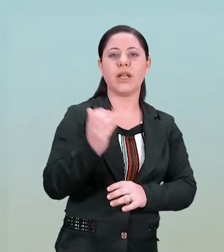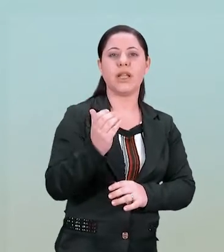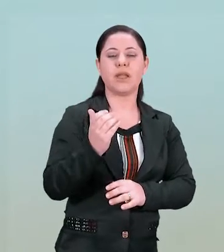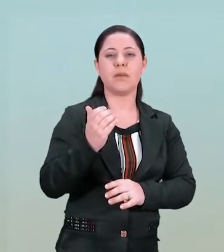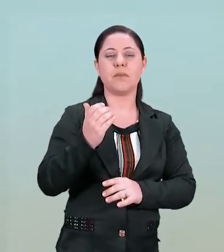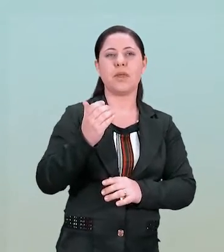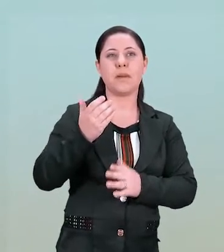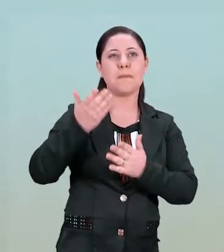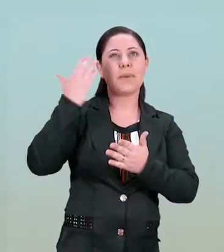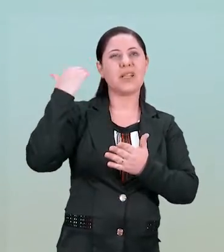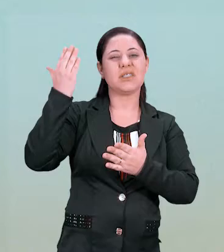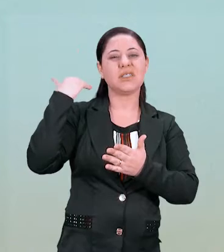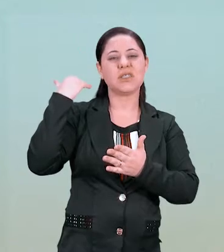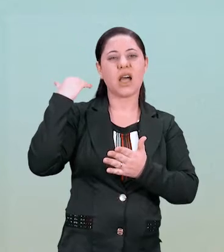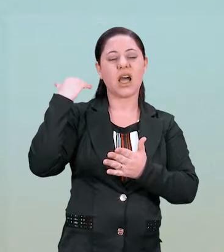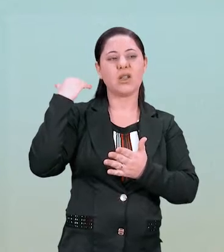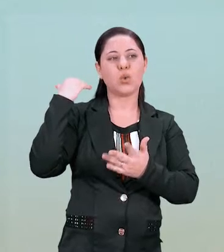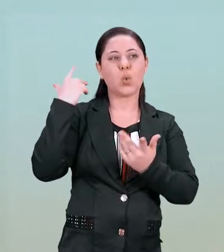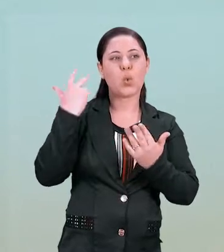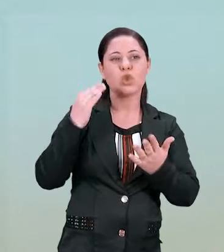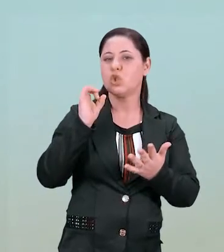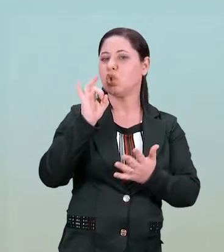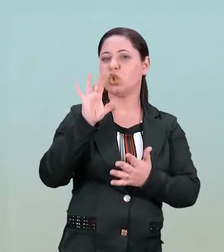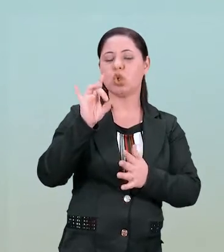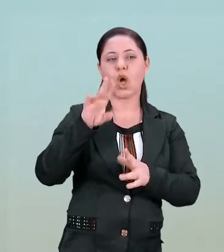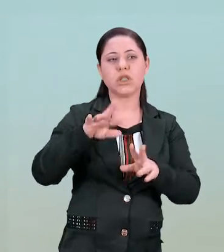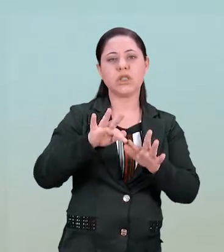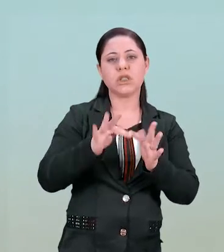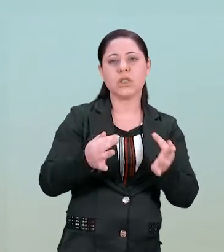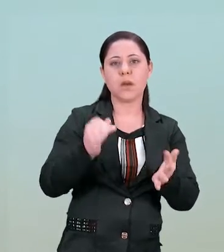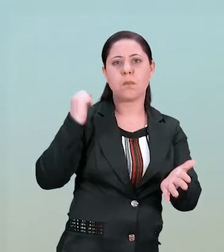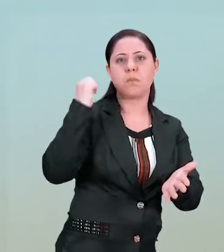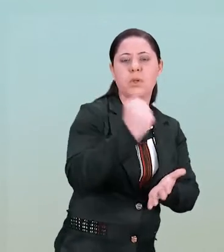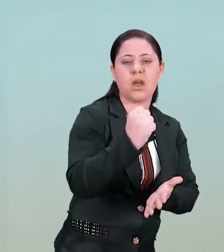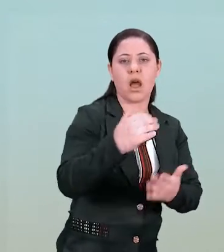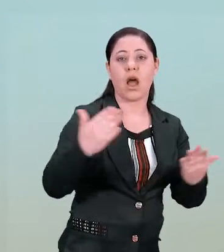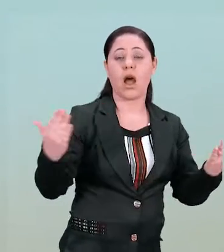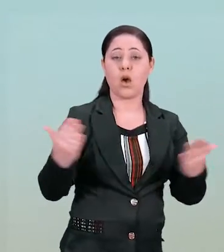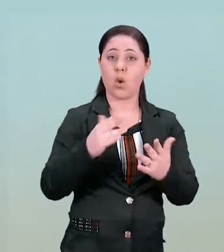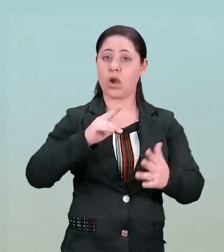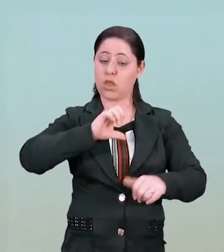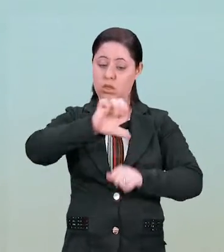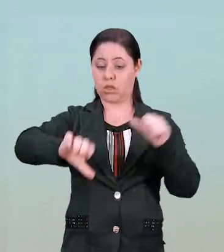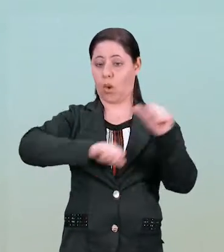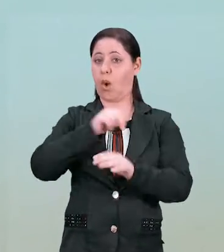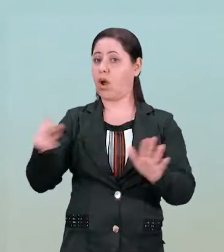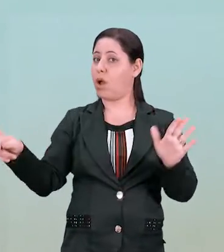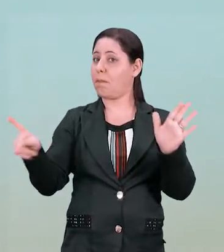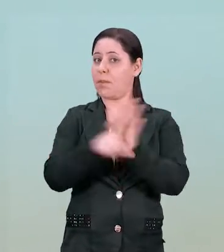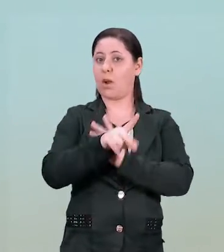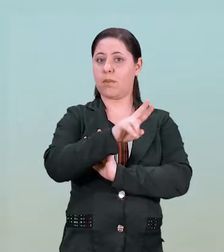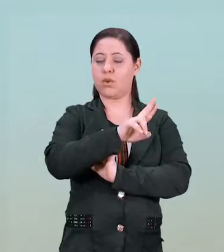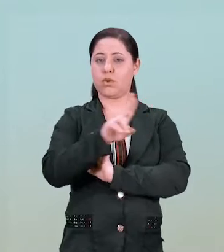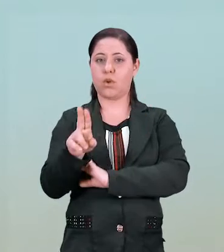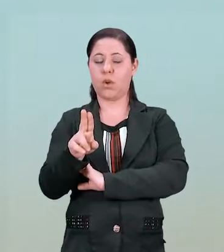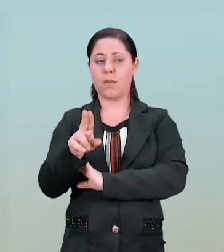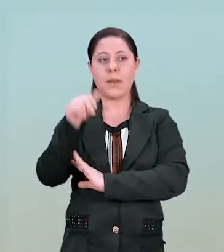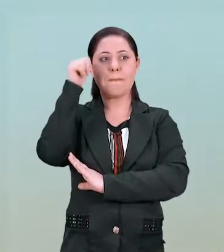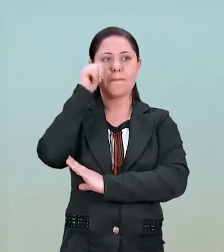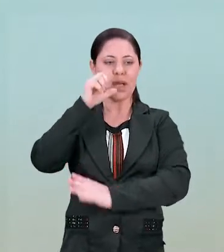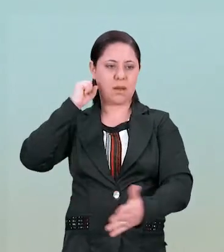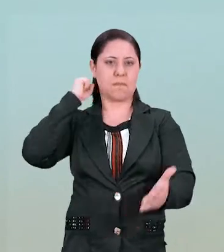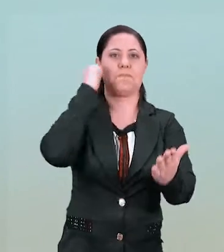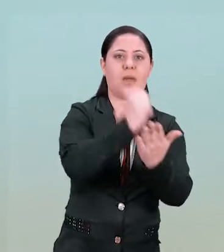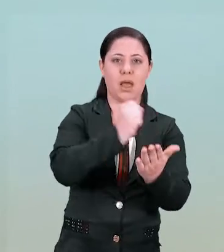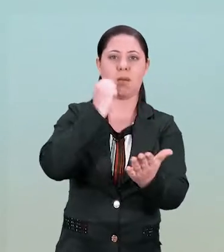era registrado como homicídio passa a ser agora tido como feminicídio. Então, você verifica redução em todos,